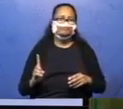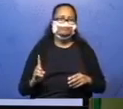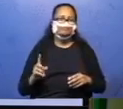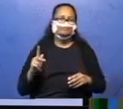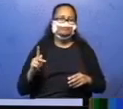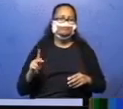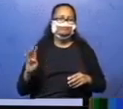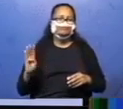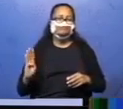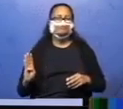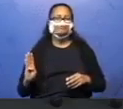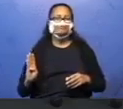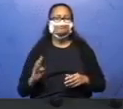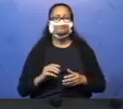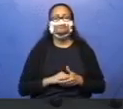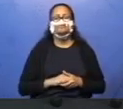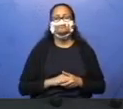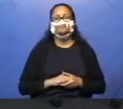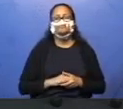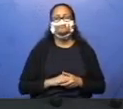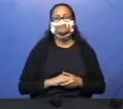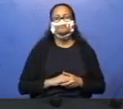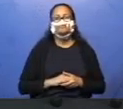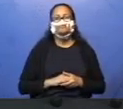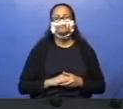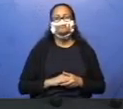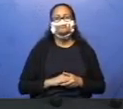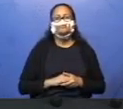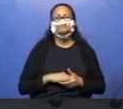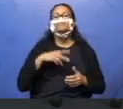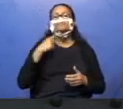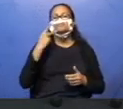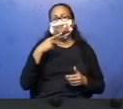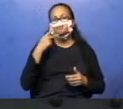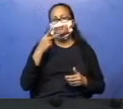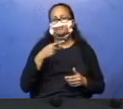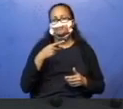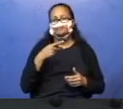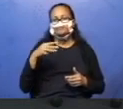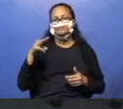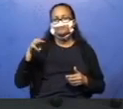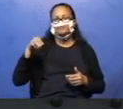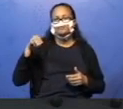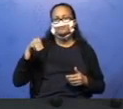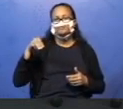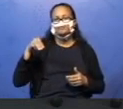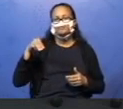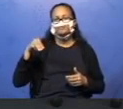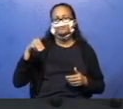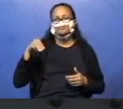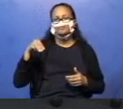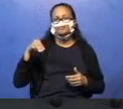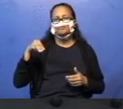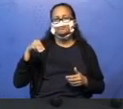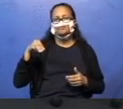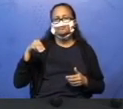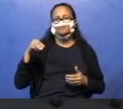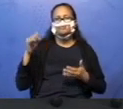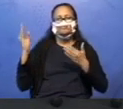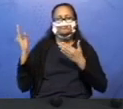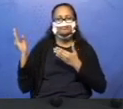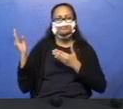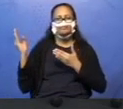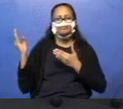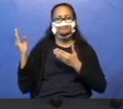P. Vamos simplificar isso, ó. Fala para mim, tá vendo a minha boquinha? Ela